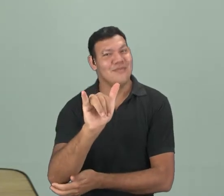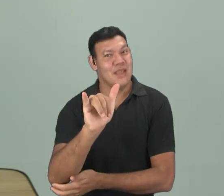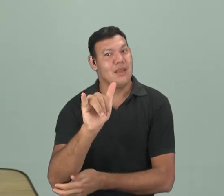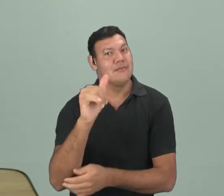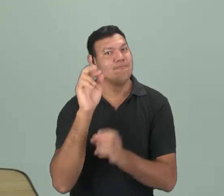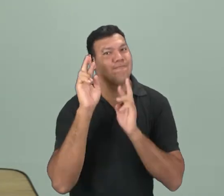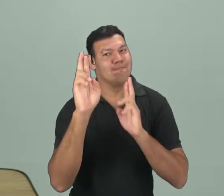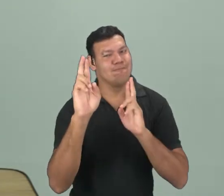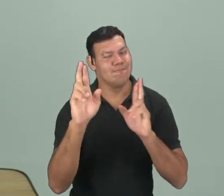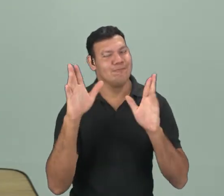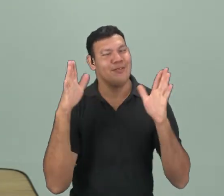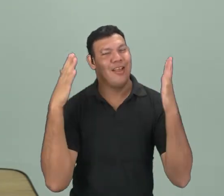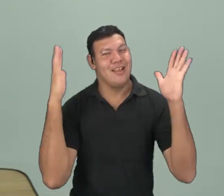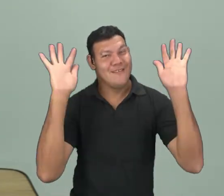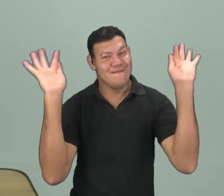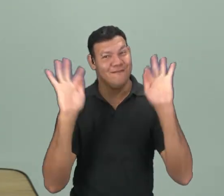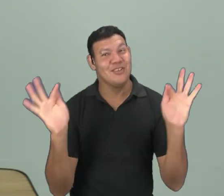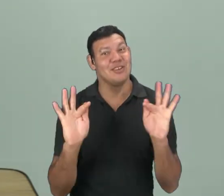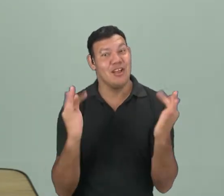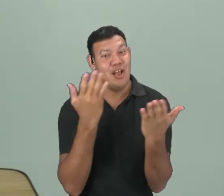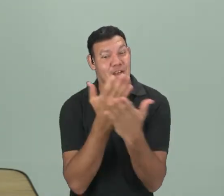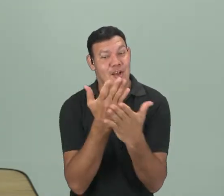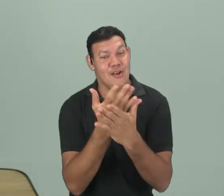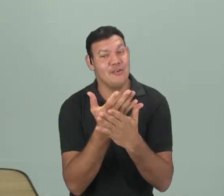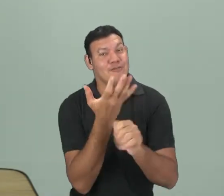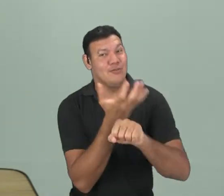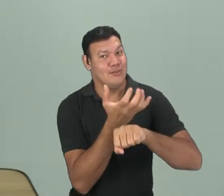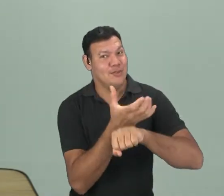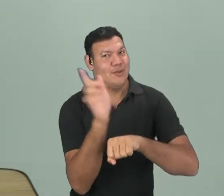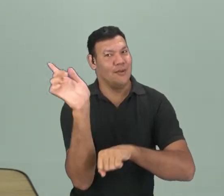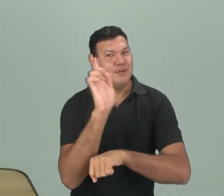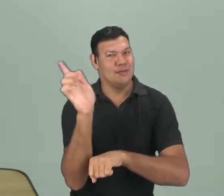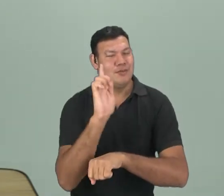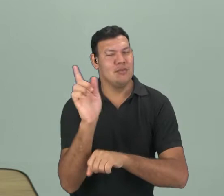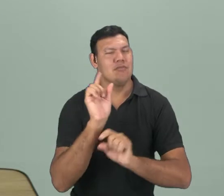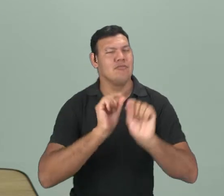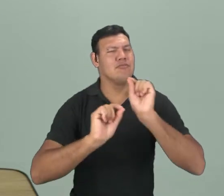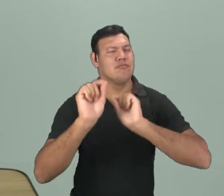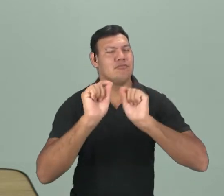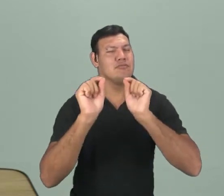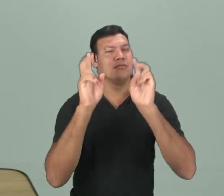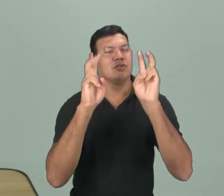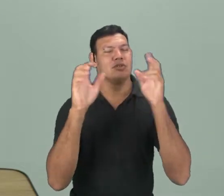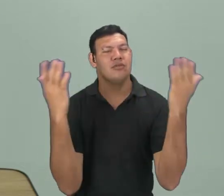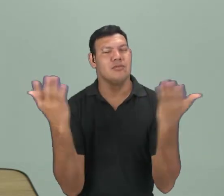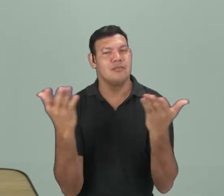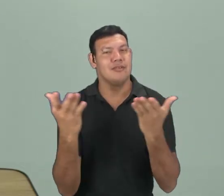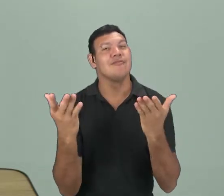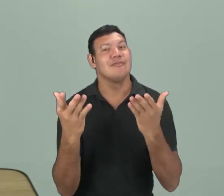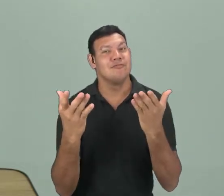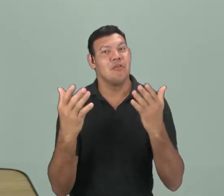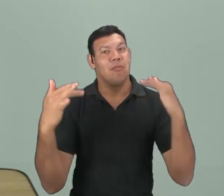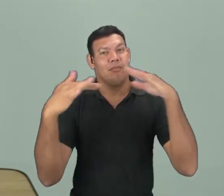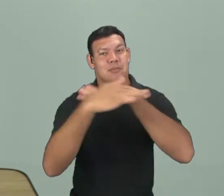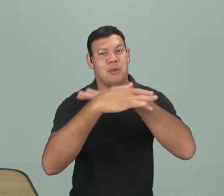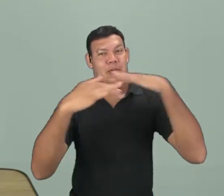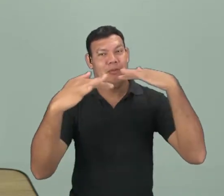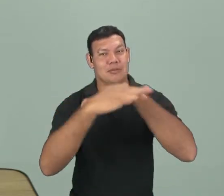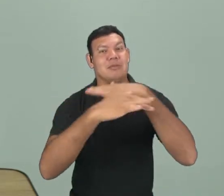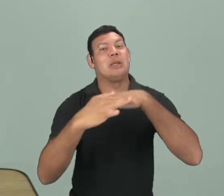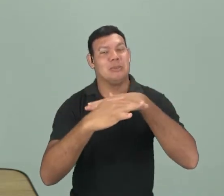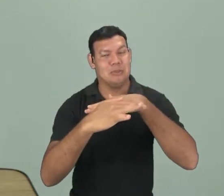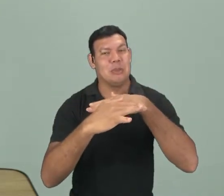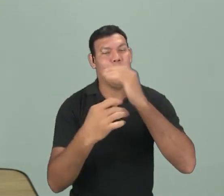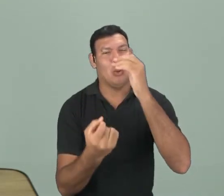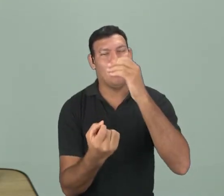hoje, aula de Geografia. Hoje vamos trabalhar sobre o processo de urbanização do território brasileiro, entender como foi esse